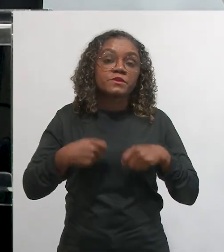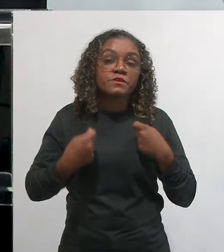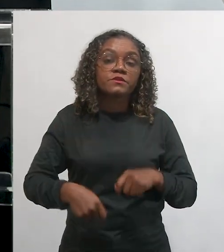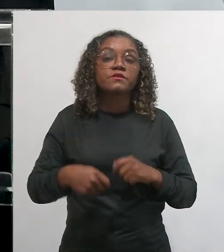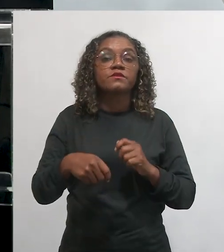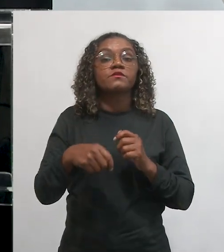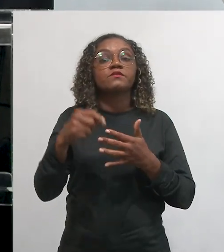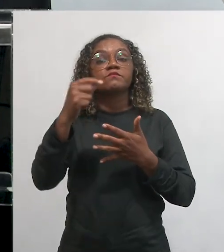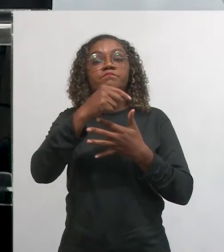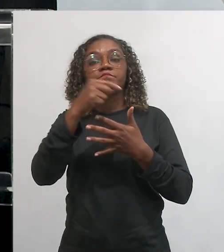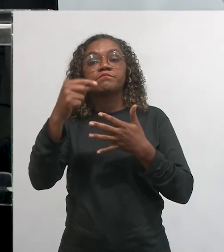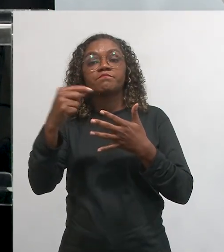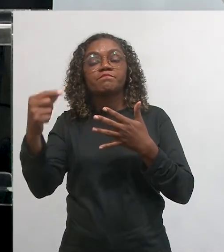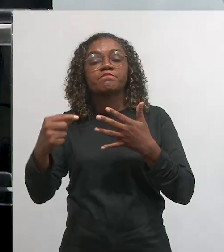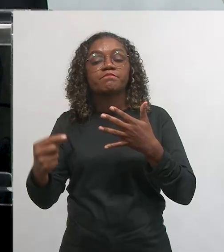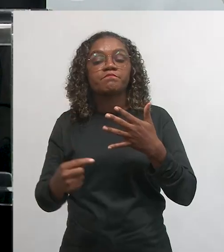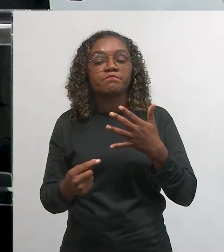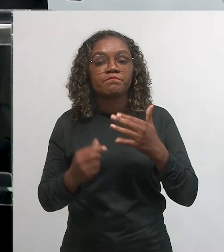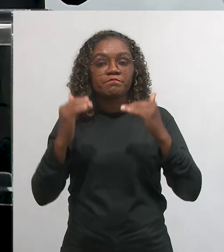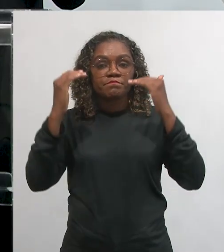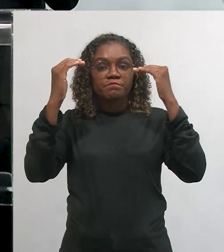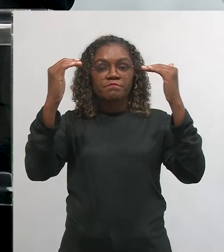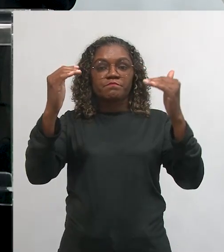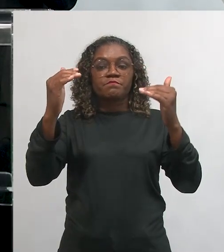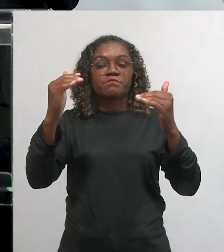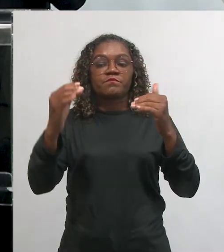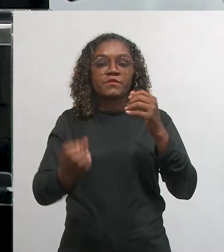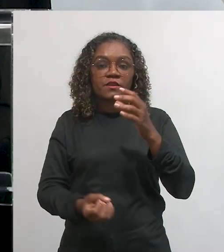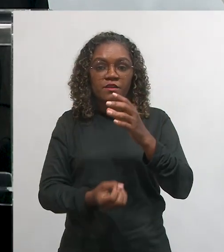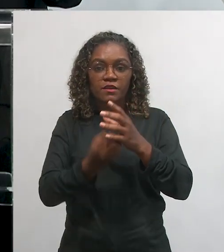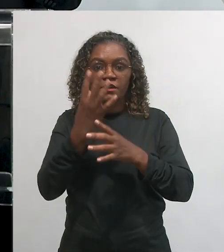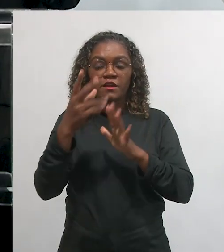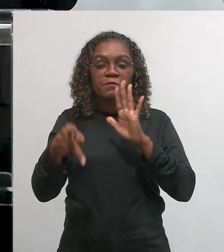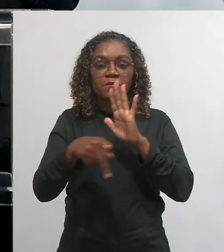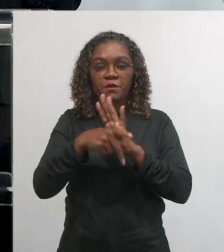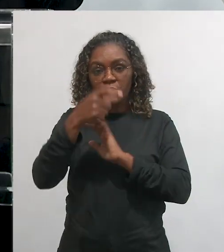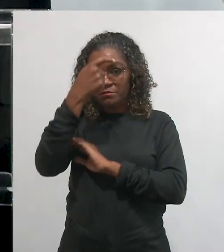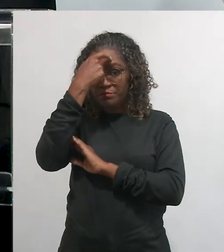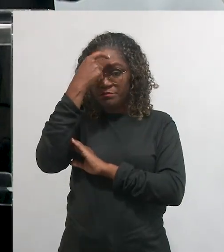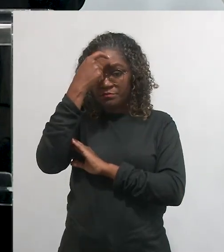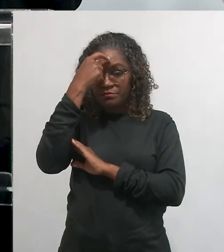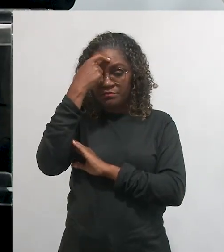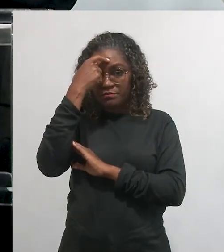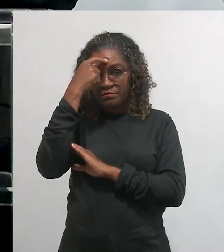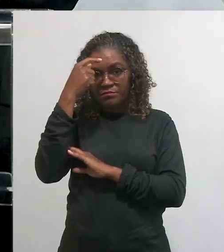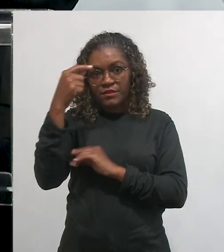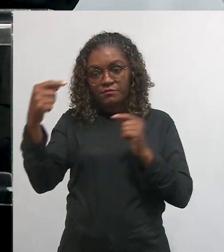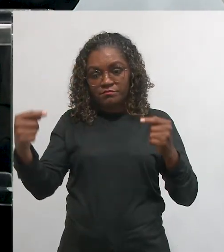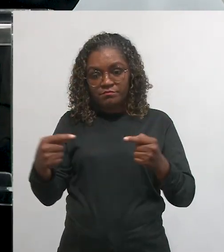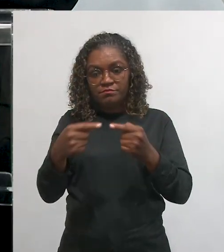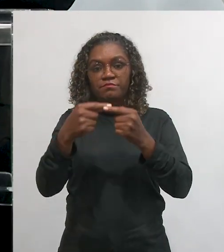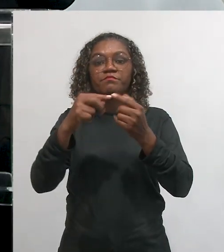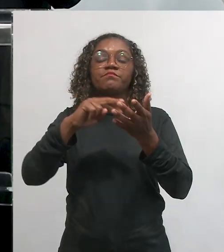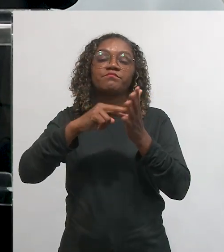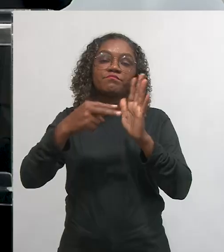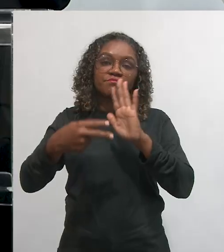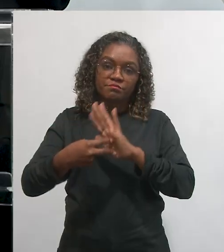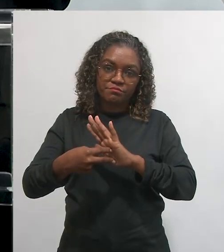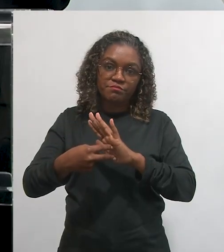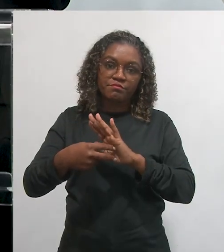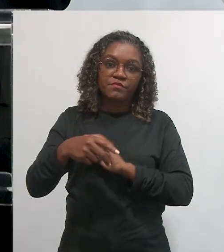elemento superior, criado pela própria razão humana a partir do consenso, que nós chamamos de Estado. Então